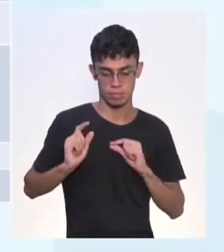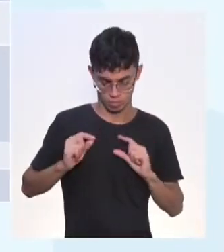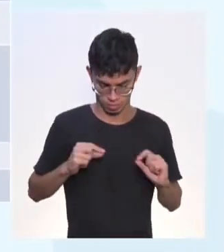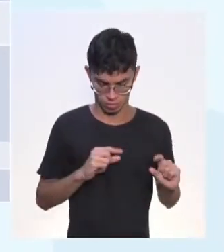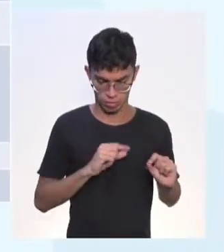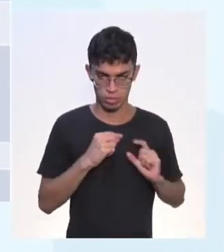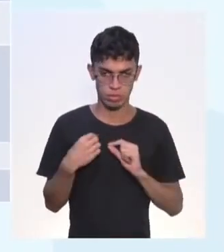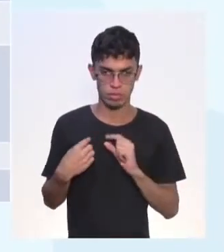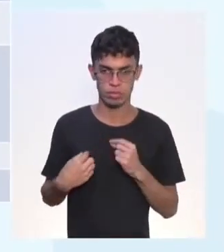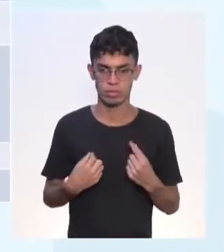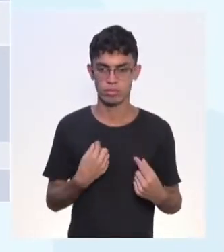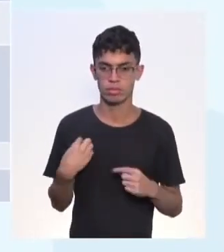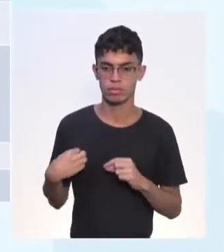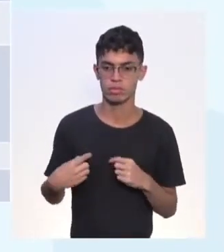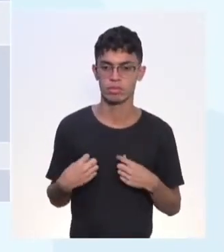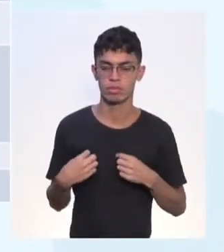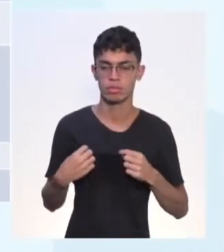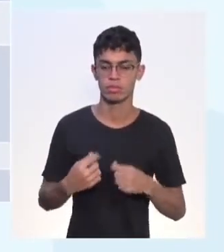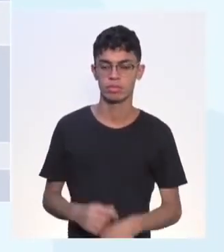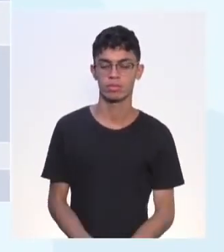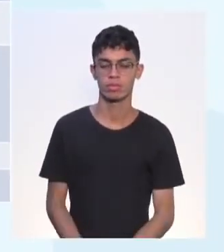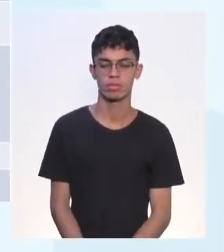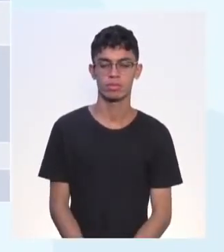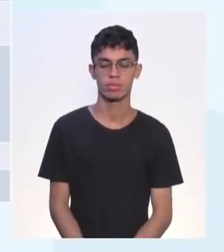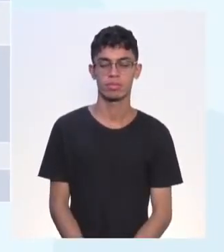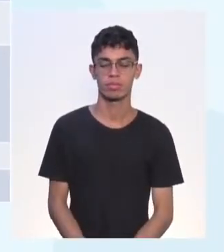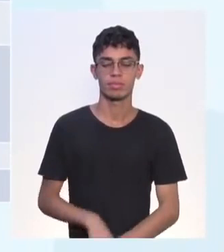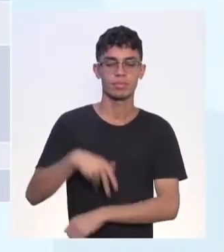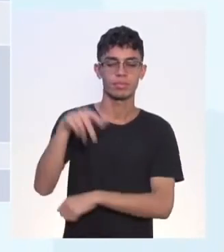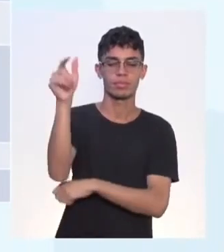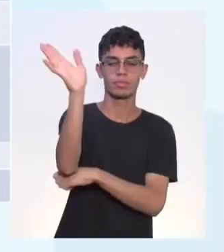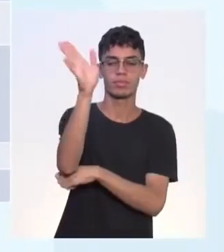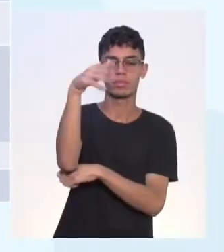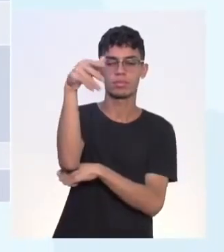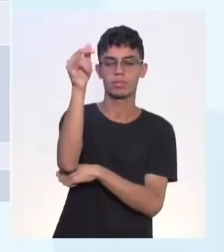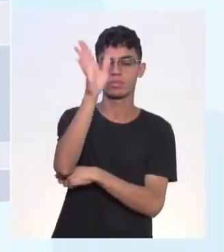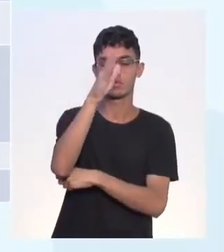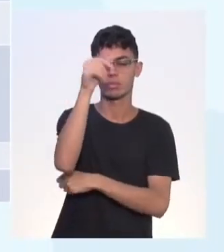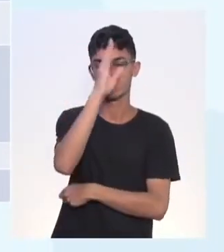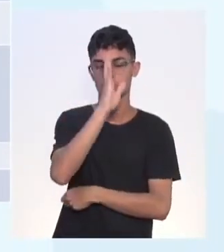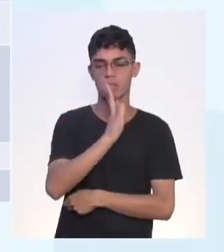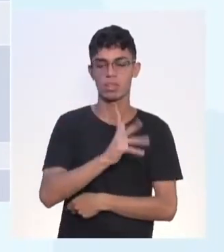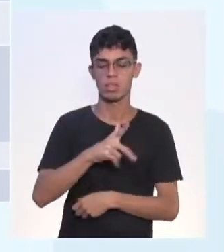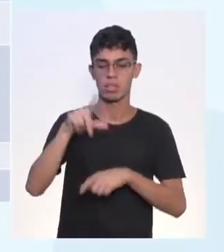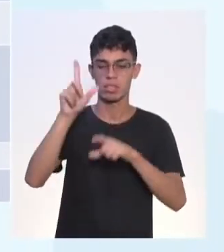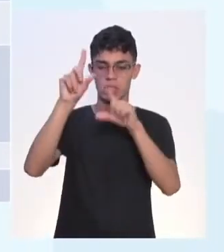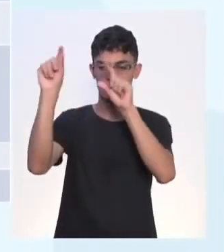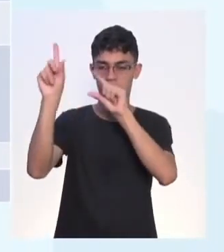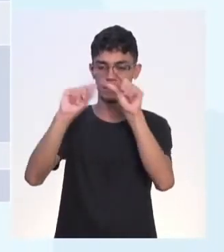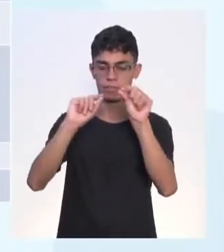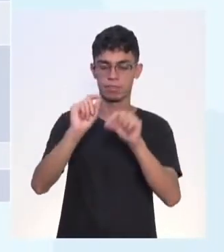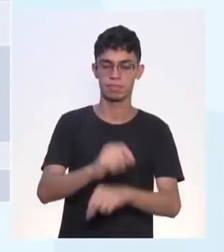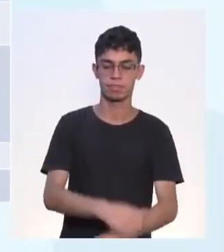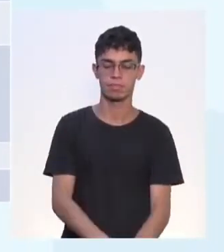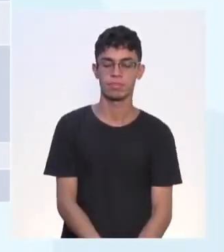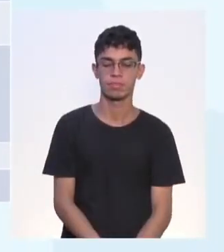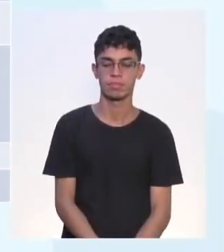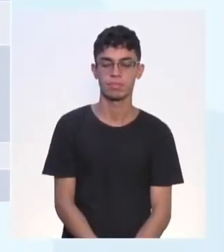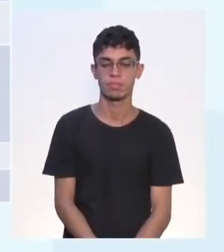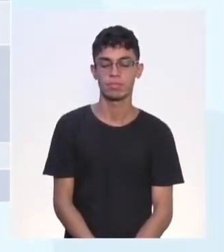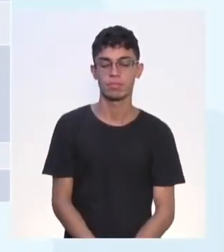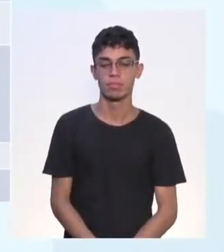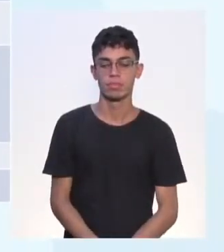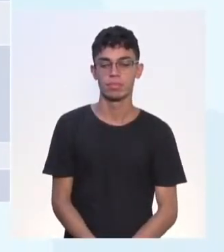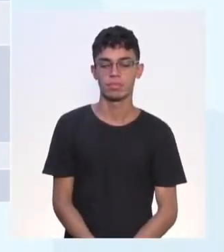está com uma roupa estrelada. Enfeitam a bandeira do Brasil, né? Então, as estrelas enfeitam. É um verbo